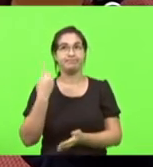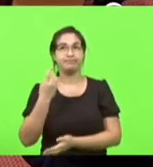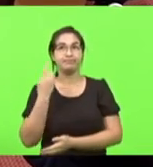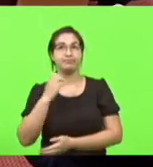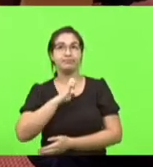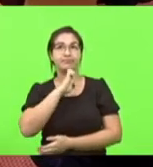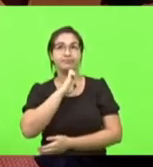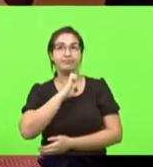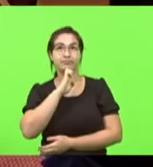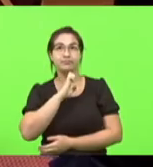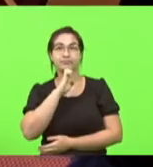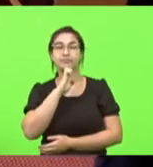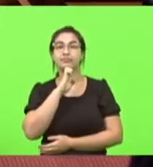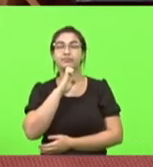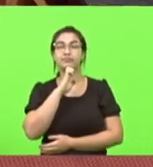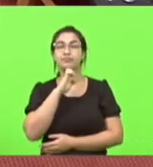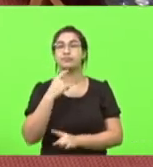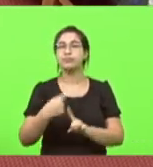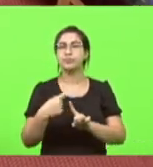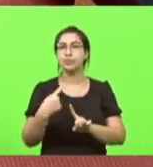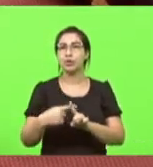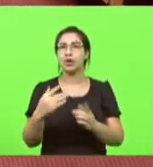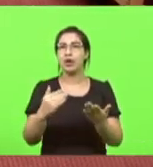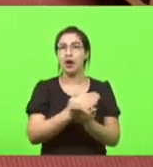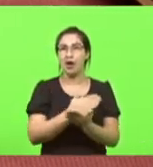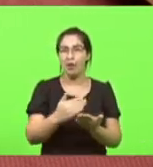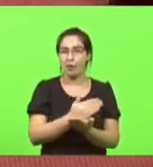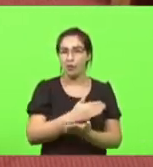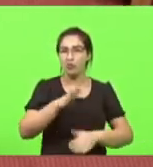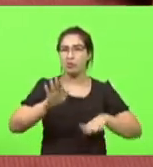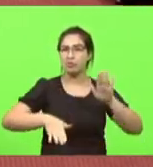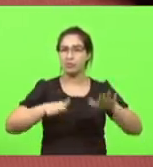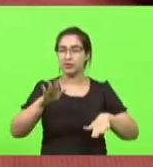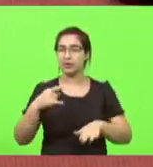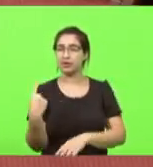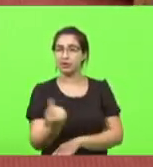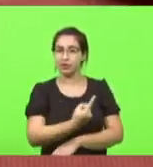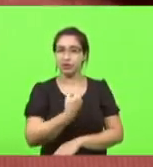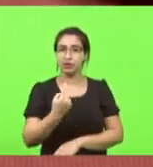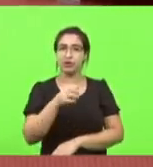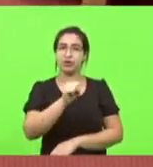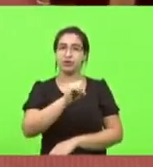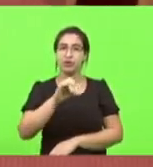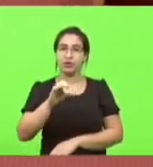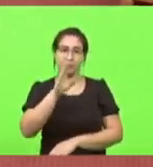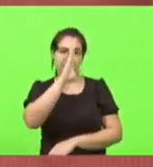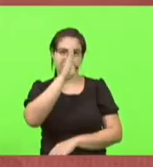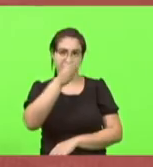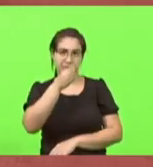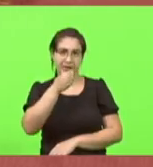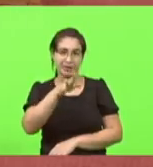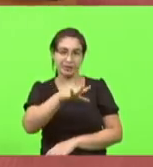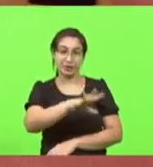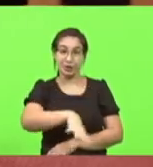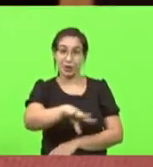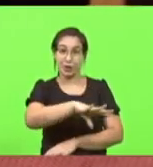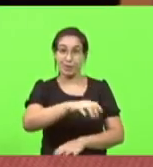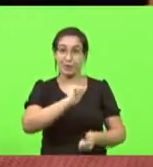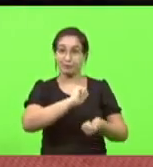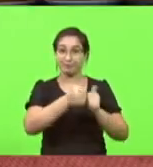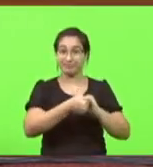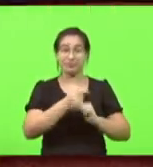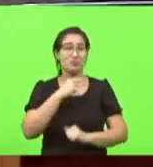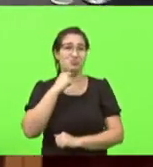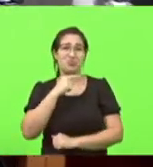Estevão. Muitas vezes, nós catarinenses, principalmente no meio esportivo, a gente não consegue ter